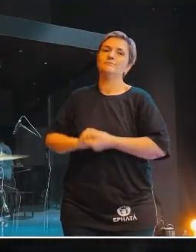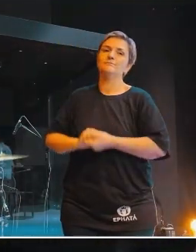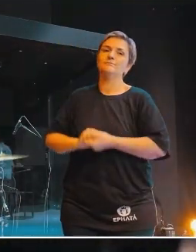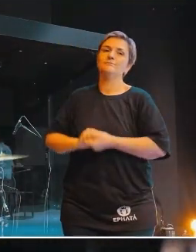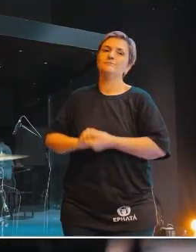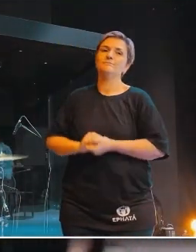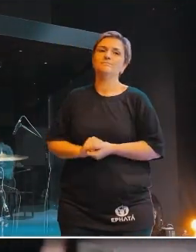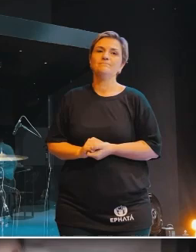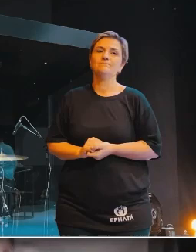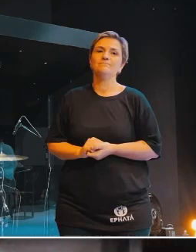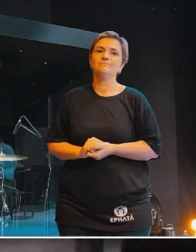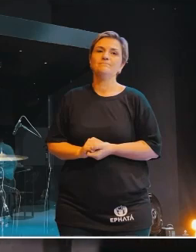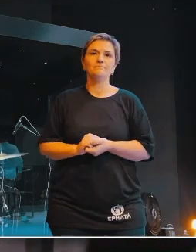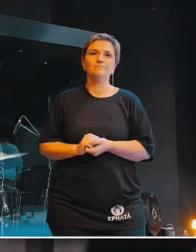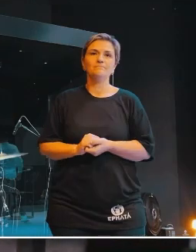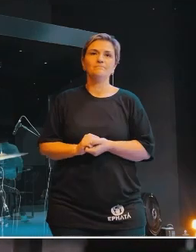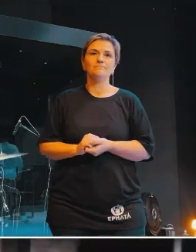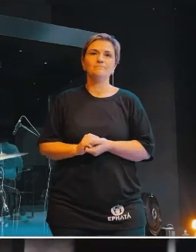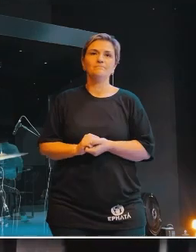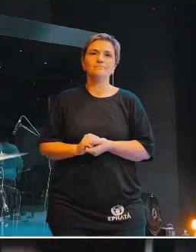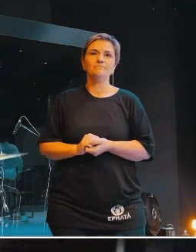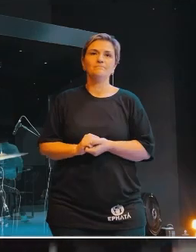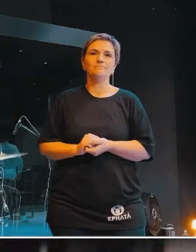Culto bom é culto que eu entrego tudo.